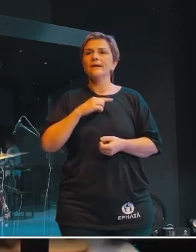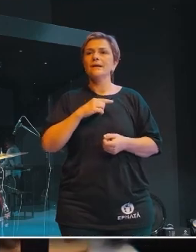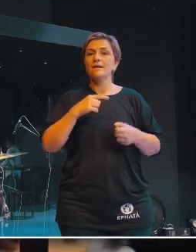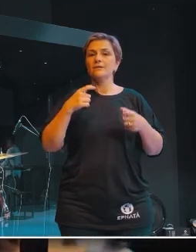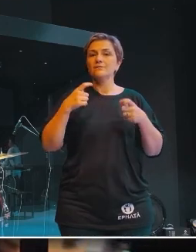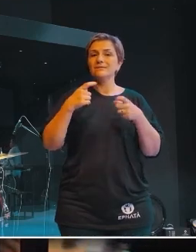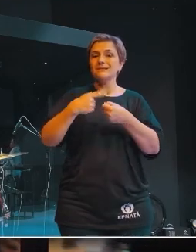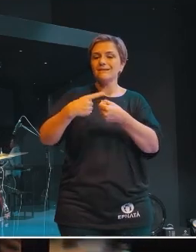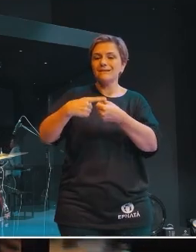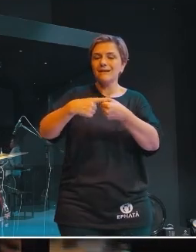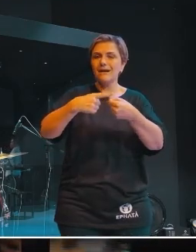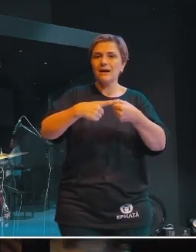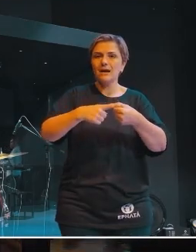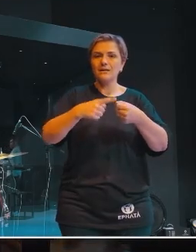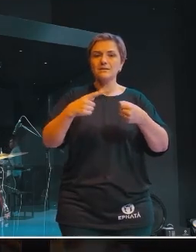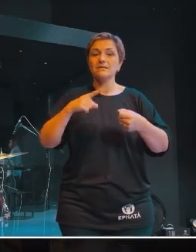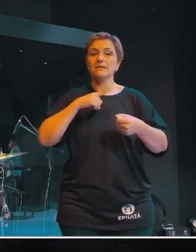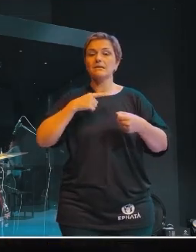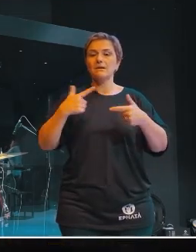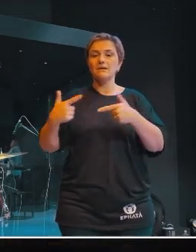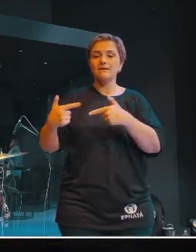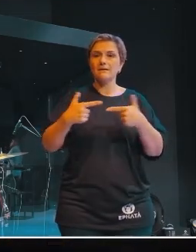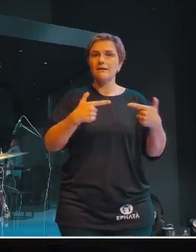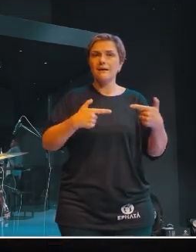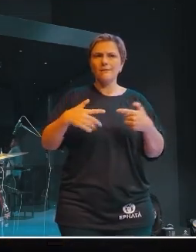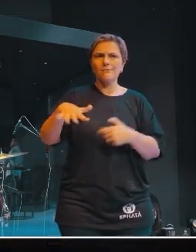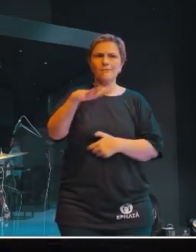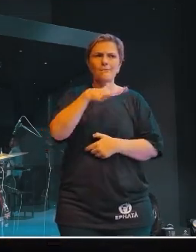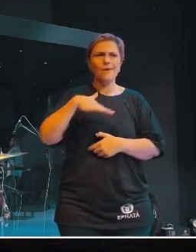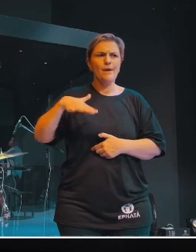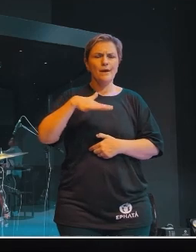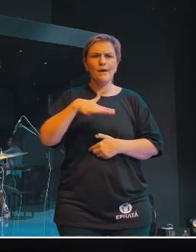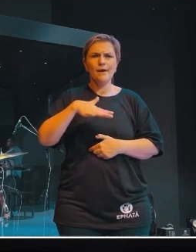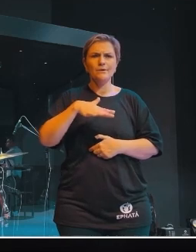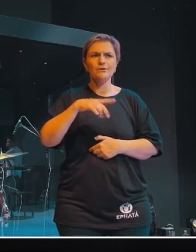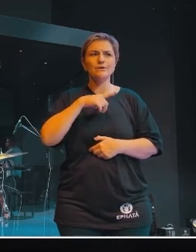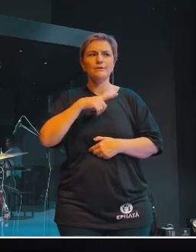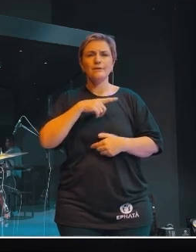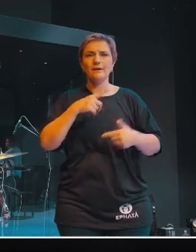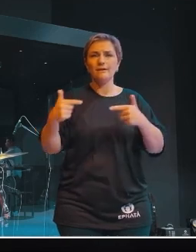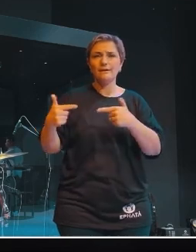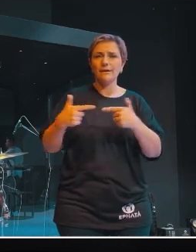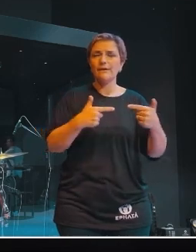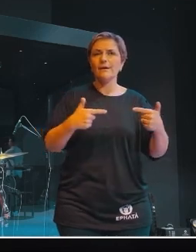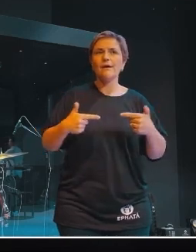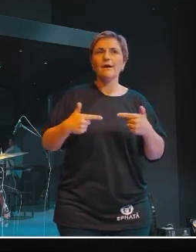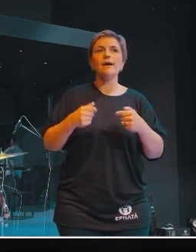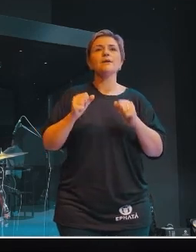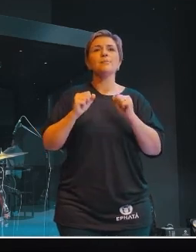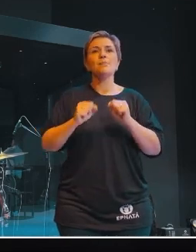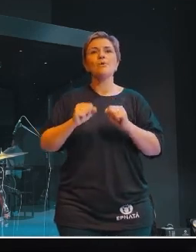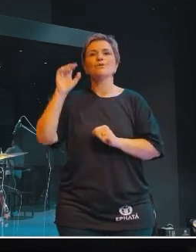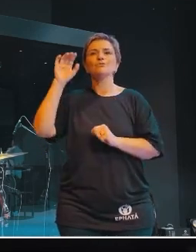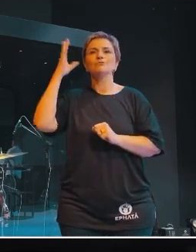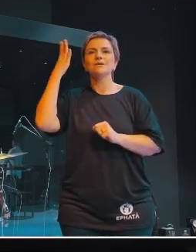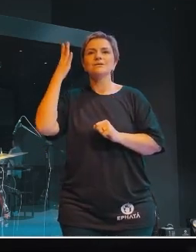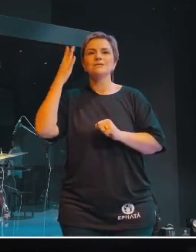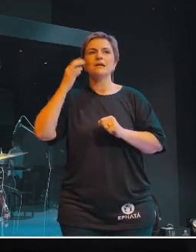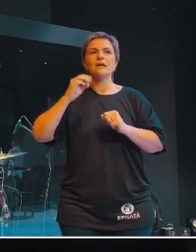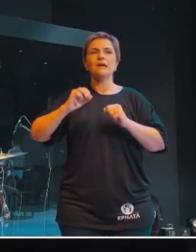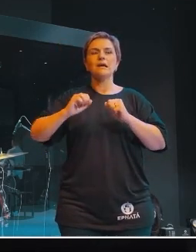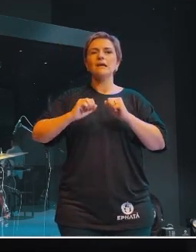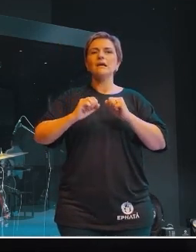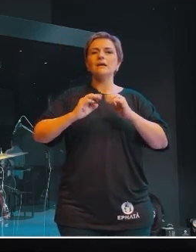guerra, bem como países que estão em um ambiente, em um território propício a acontecer catástrofe, geralmente